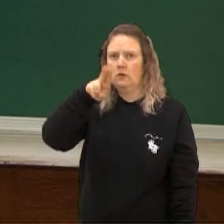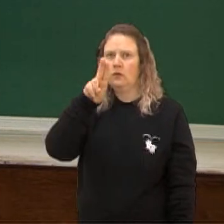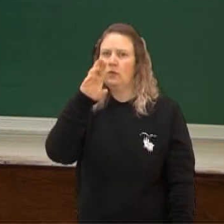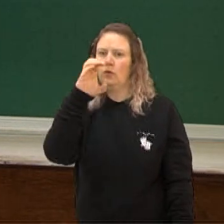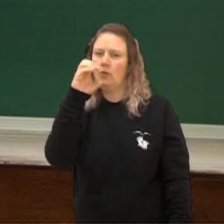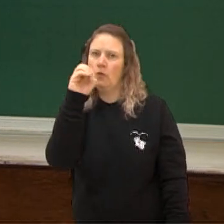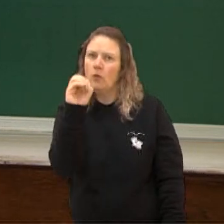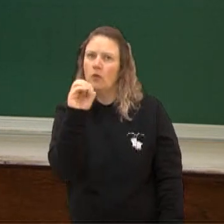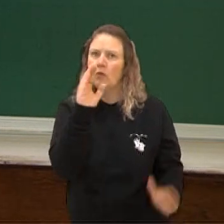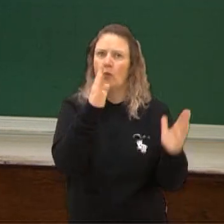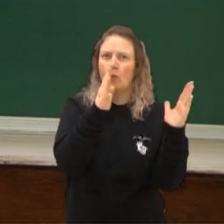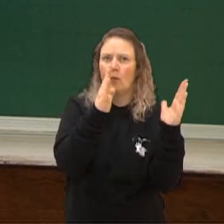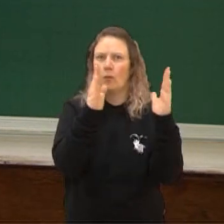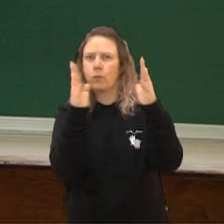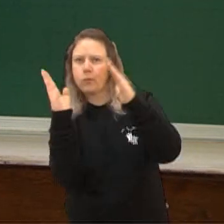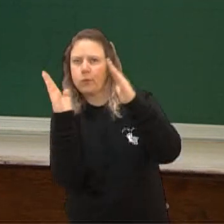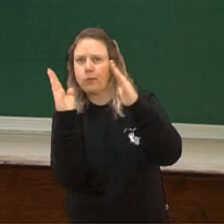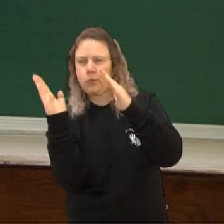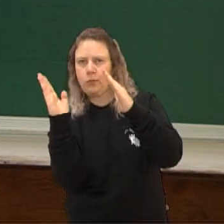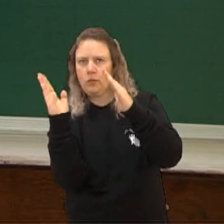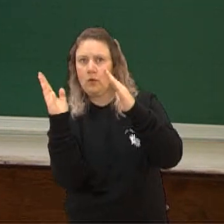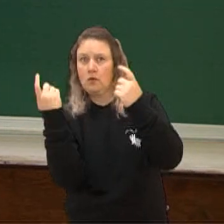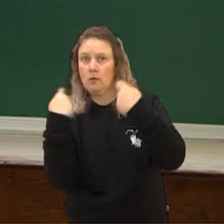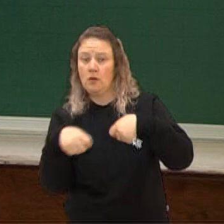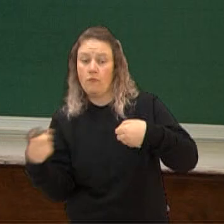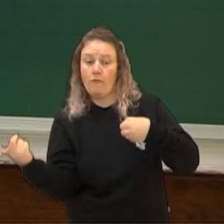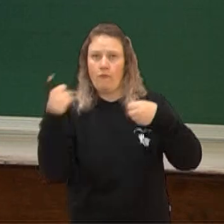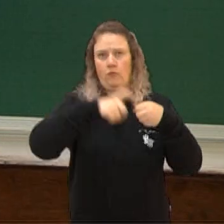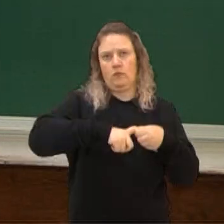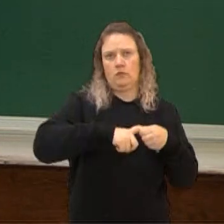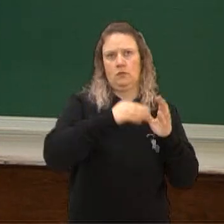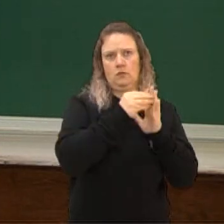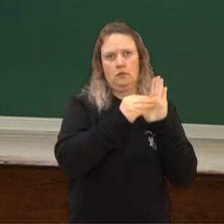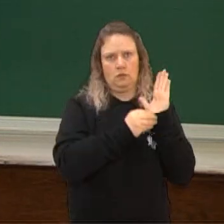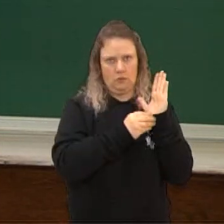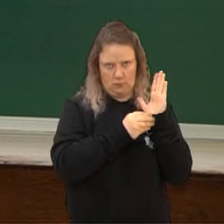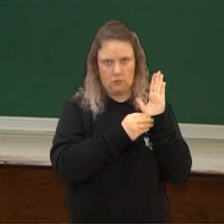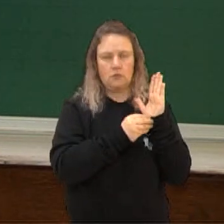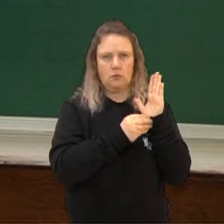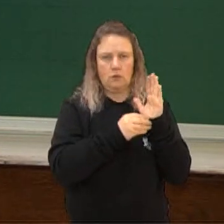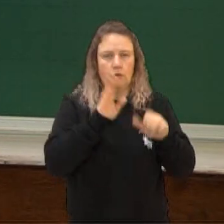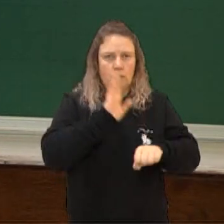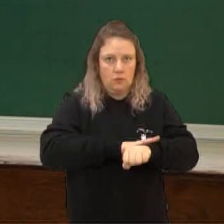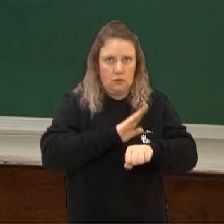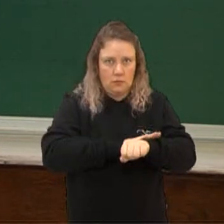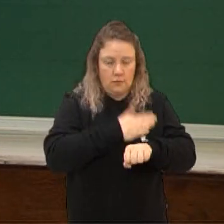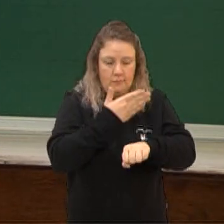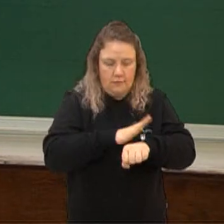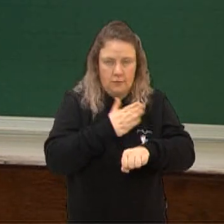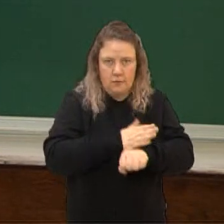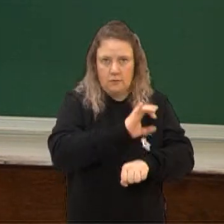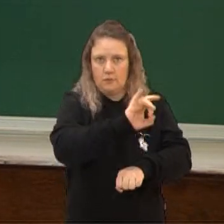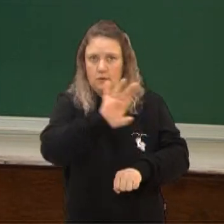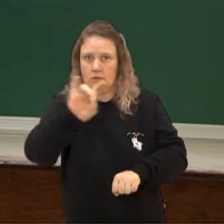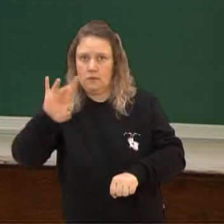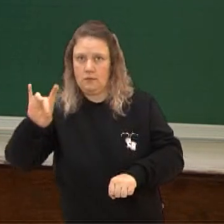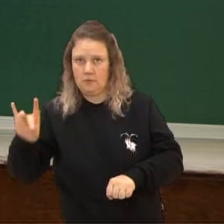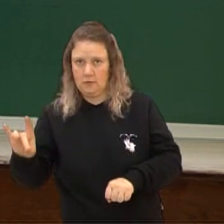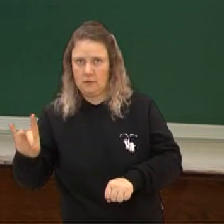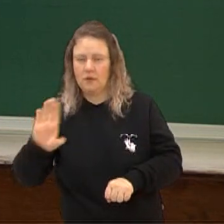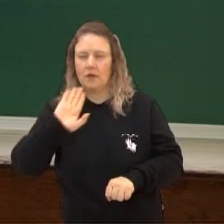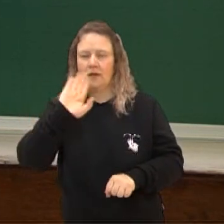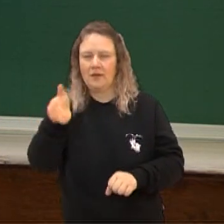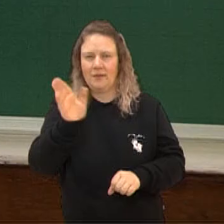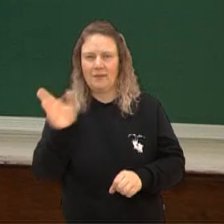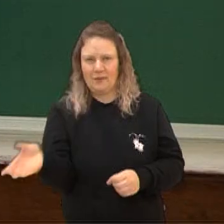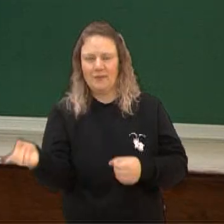relacionada à trigonometria que você viu lá no primeiro ano. Então eu vou dar para vocês um tempinho, quero que vocês tentem resolver e eu volto